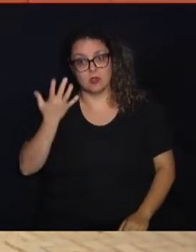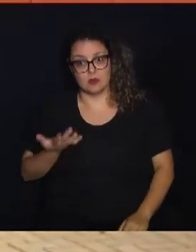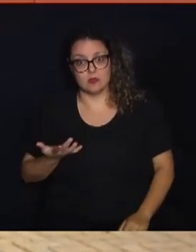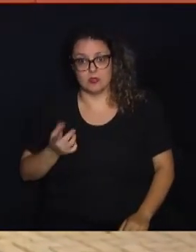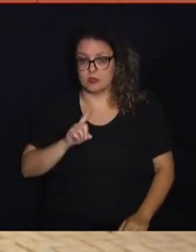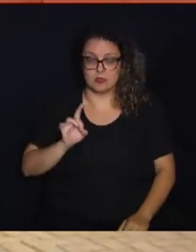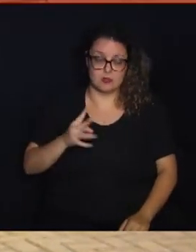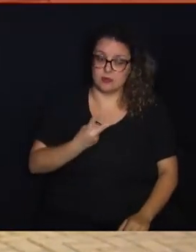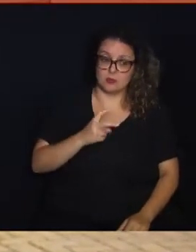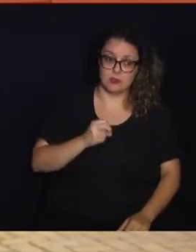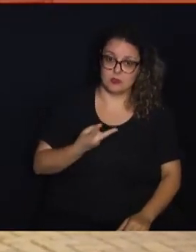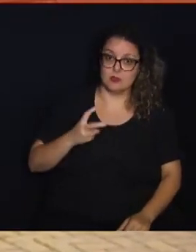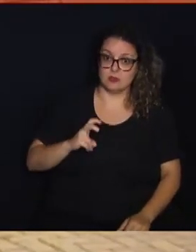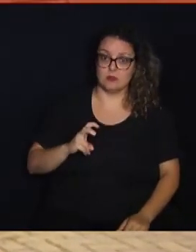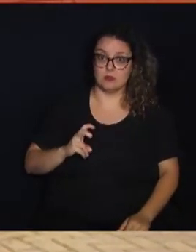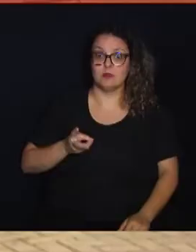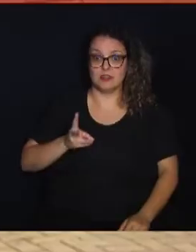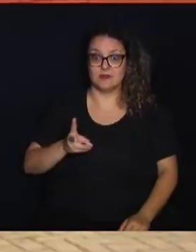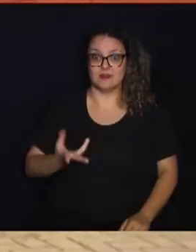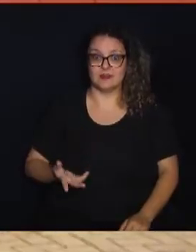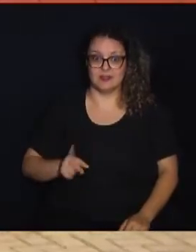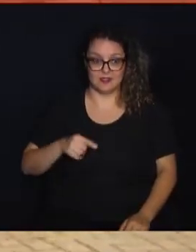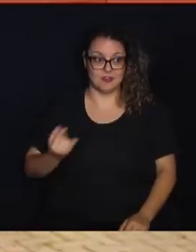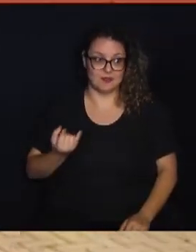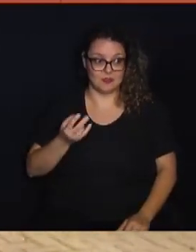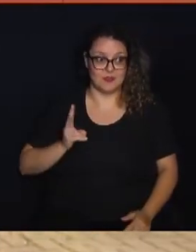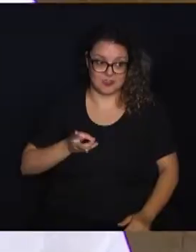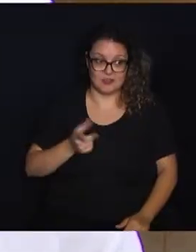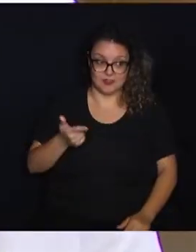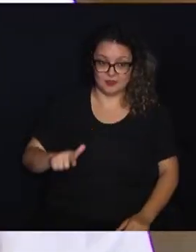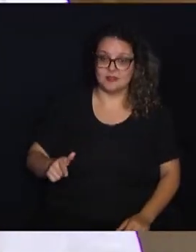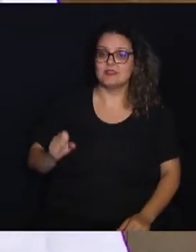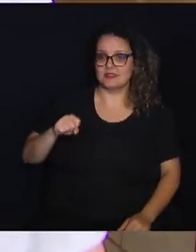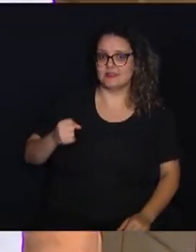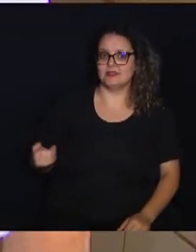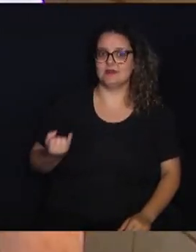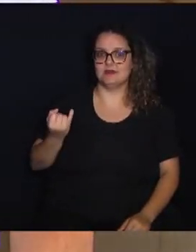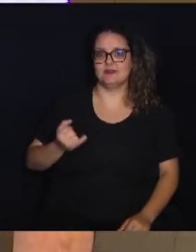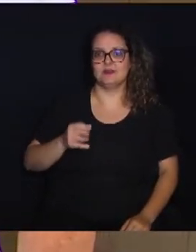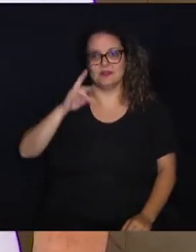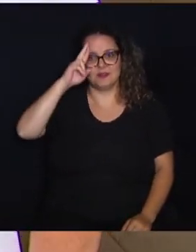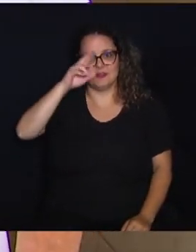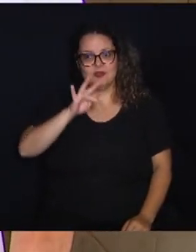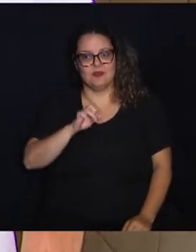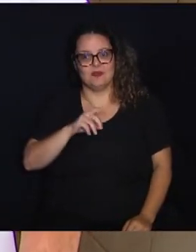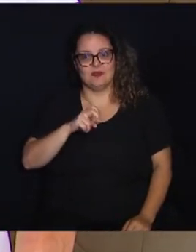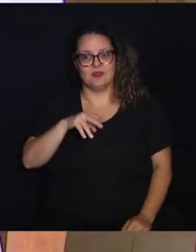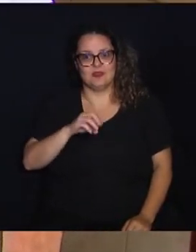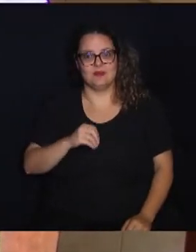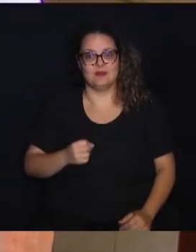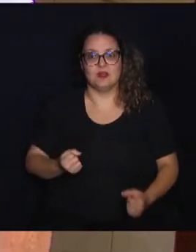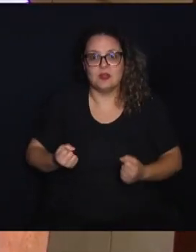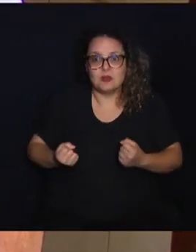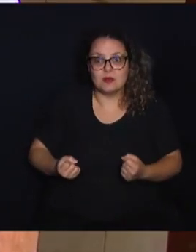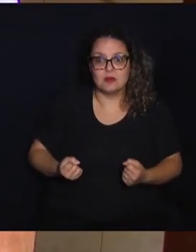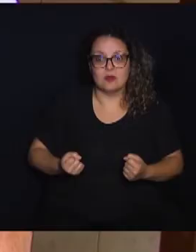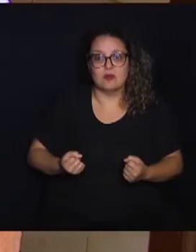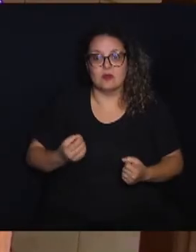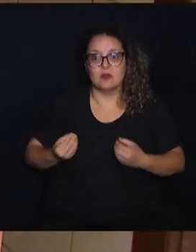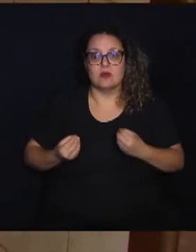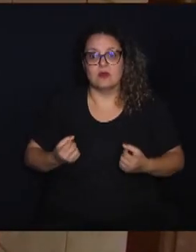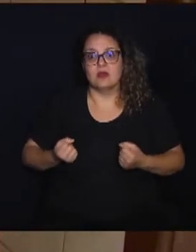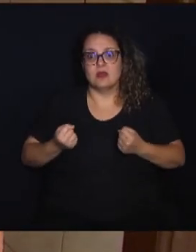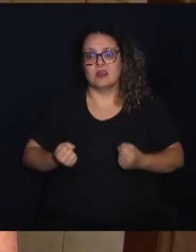só para 2025, mas para sempre. Importante manter a constância. Sim, importante. Seu Fernando, tá pesando, como é que tá o peso?